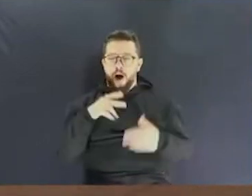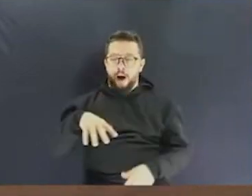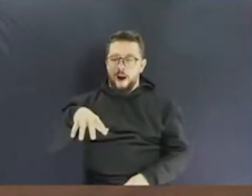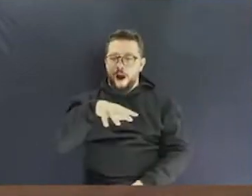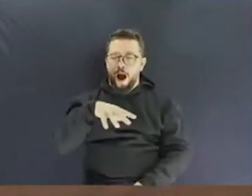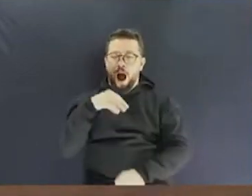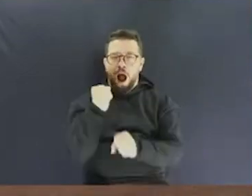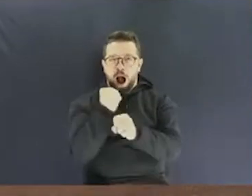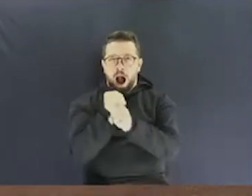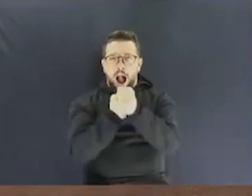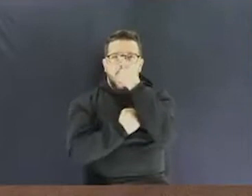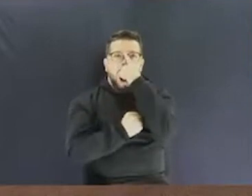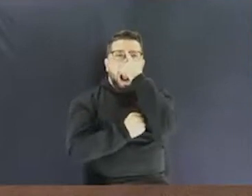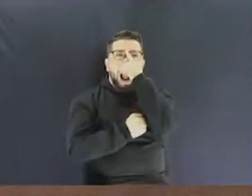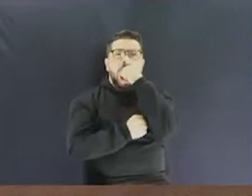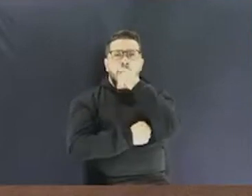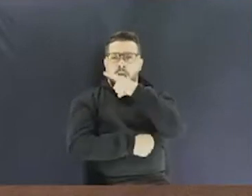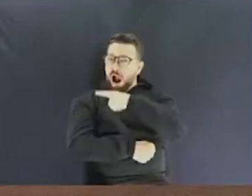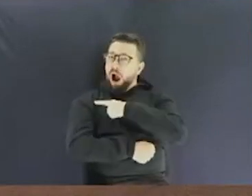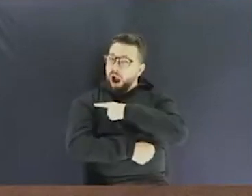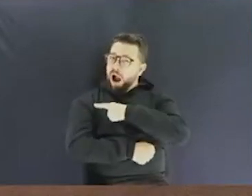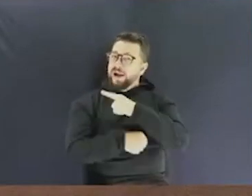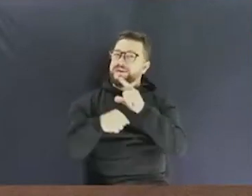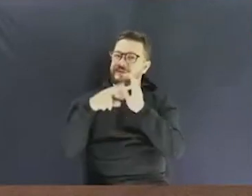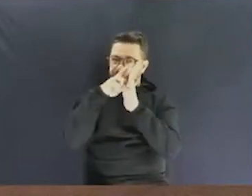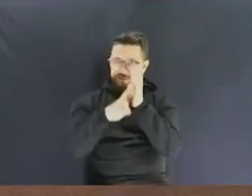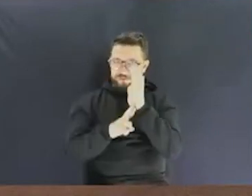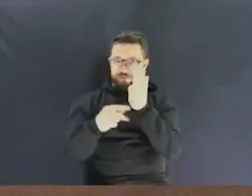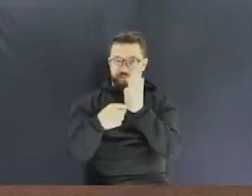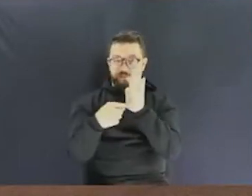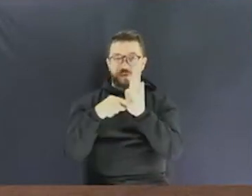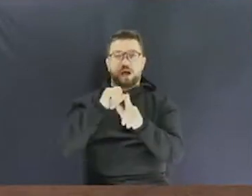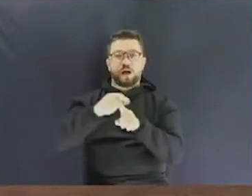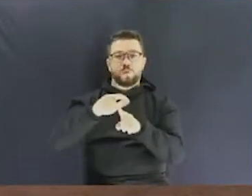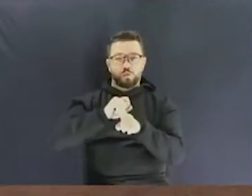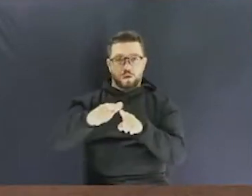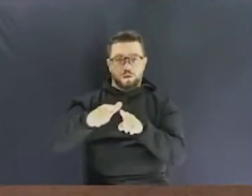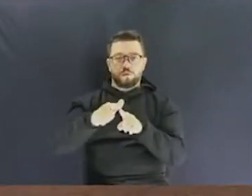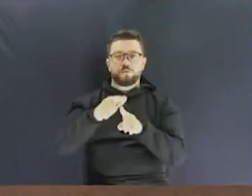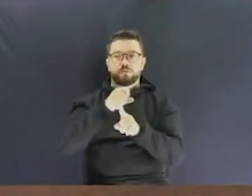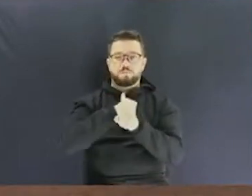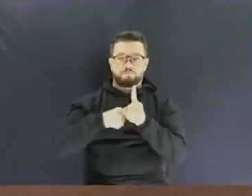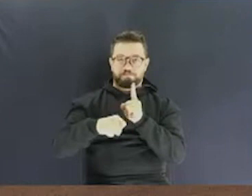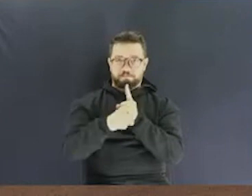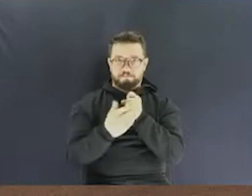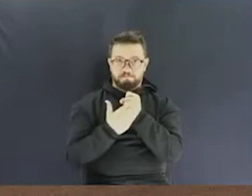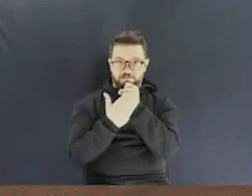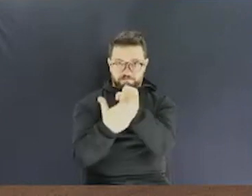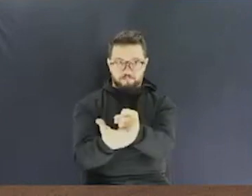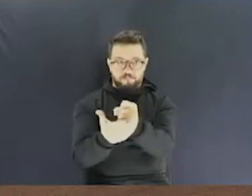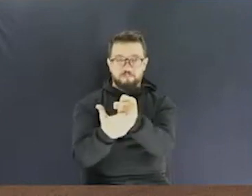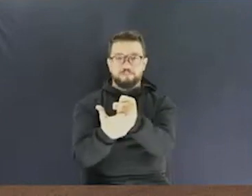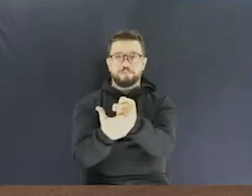primeira, então, segundo o relatório, o aluguel social ele foi implementado em áreas de infraestrutura para atendimento das famílias cadastradas na fila da Coab,